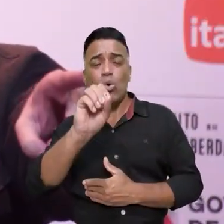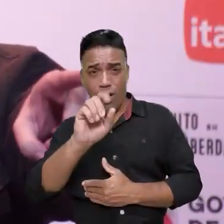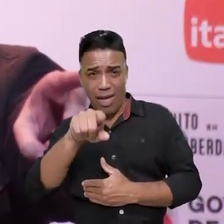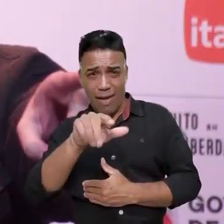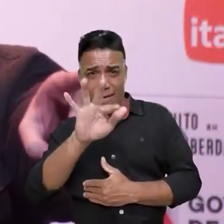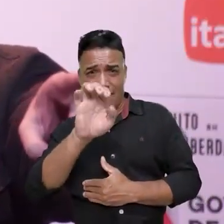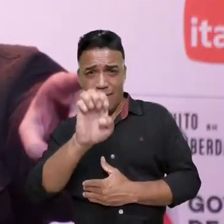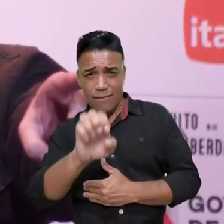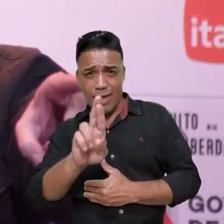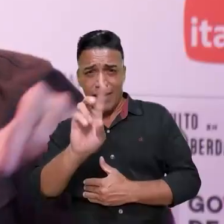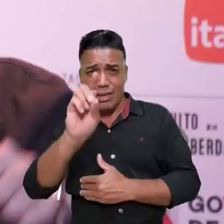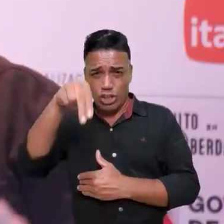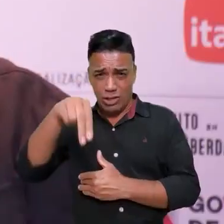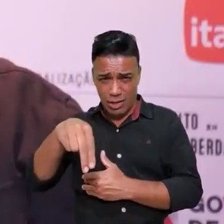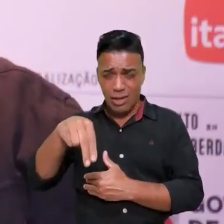Ferdinando Ribeiro?